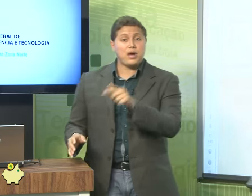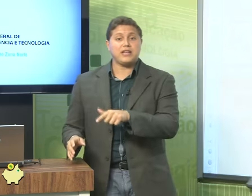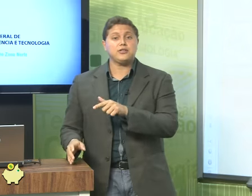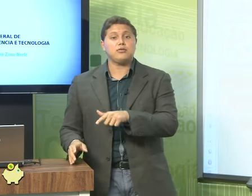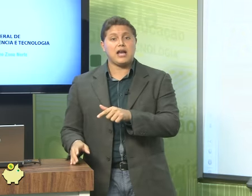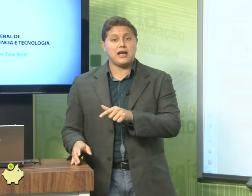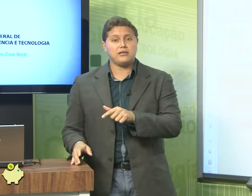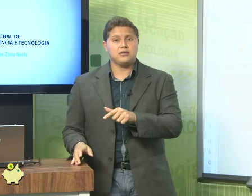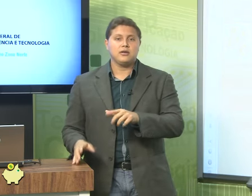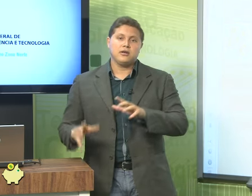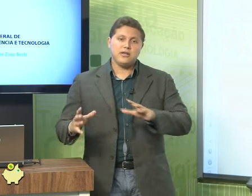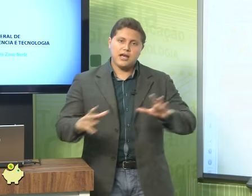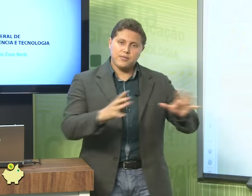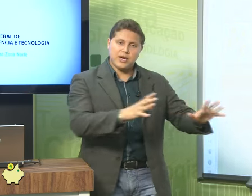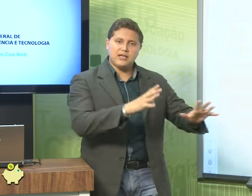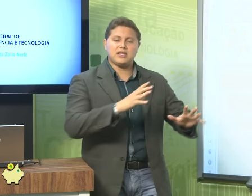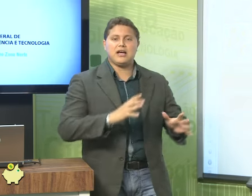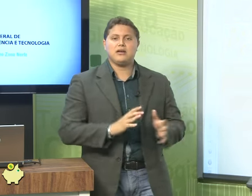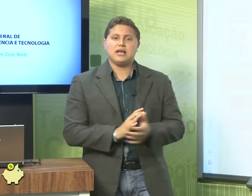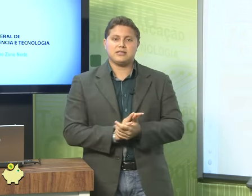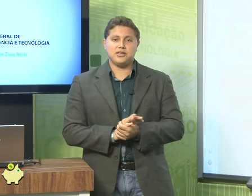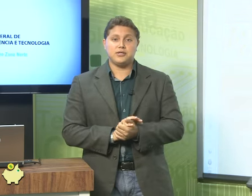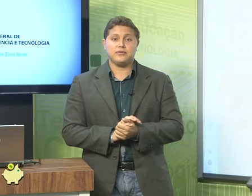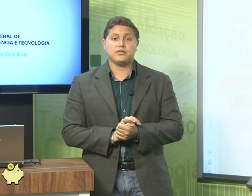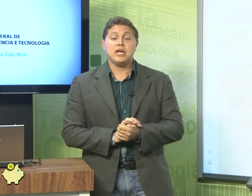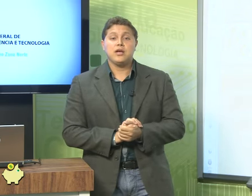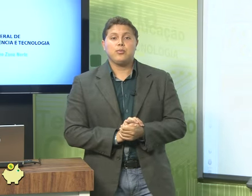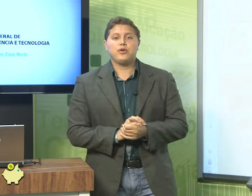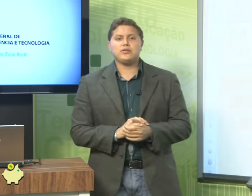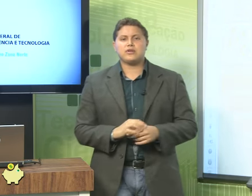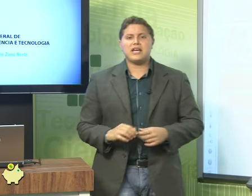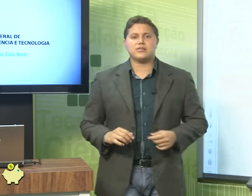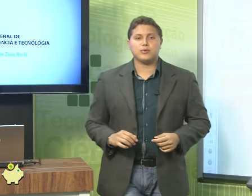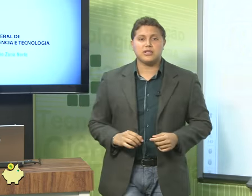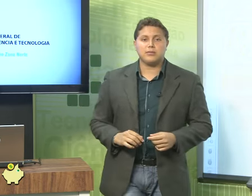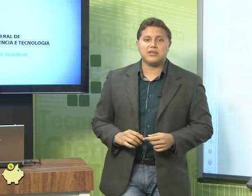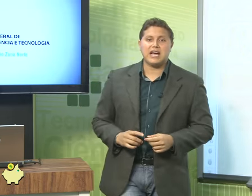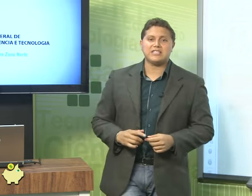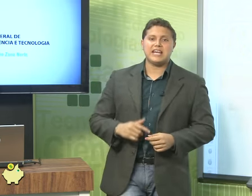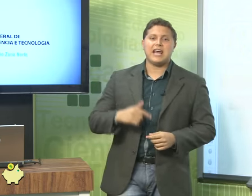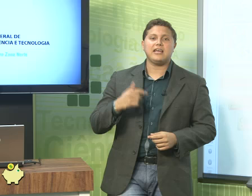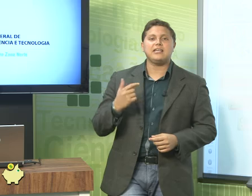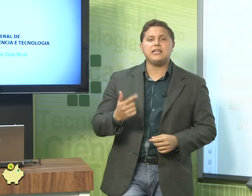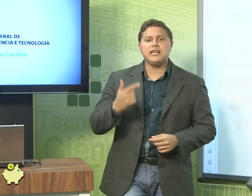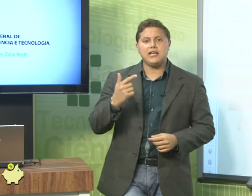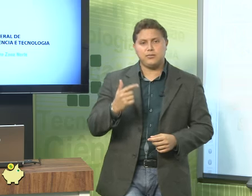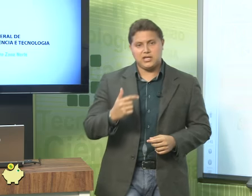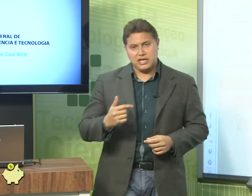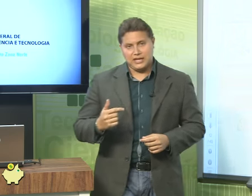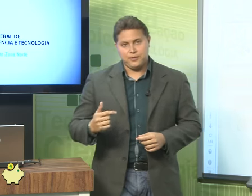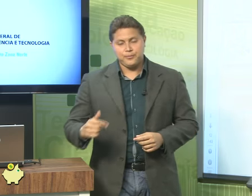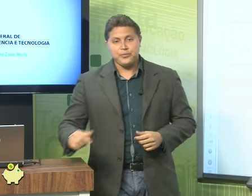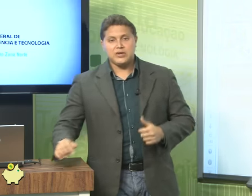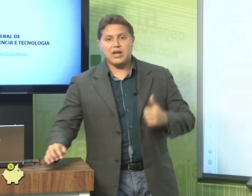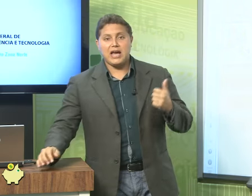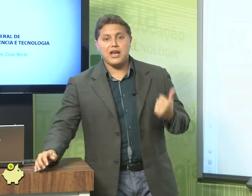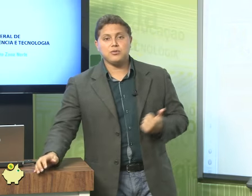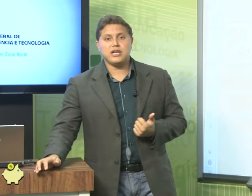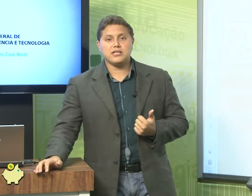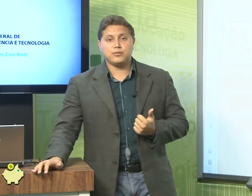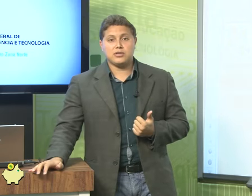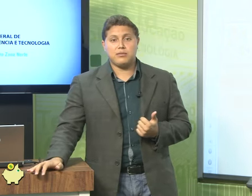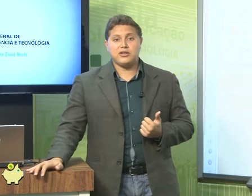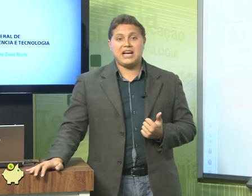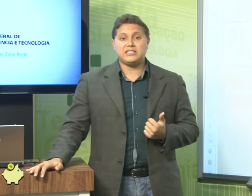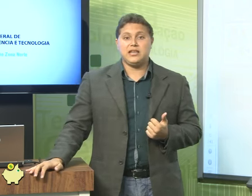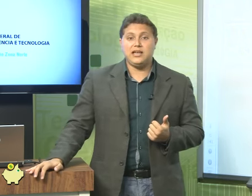bens particulares e aí para quitar essas dívidas. Por isso que a responsabilidade é ilimitada. Falaremos